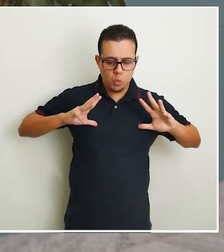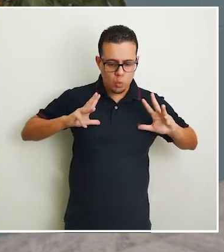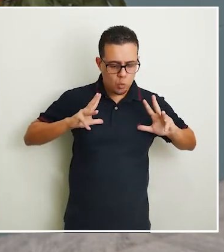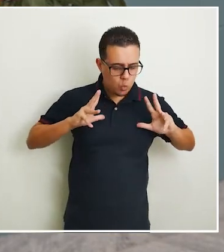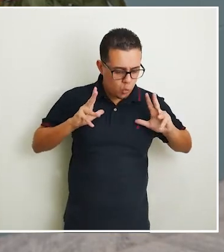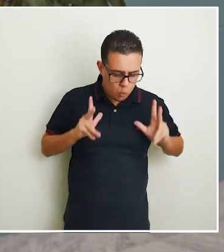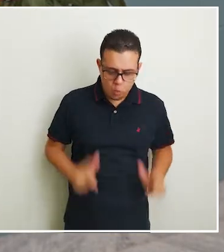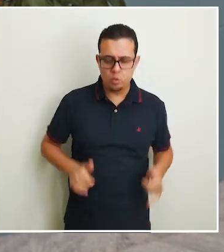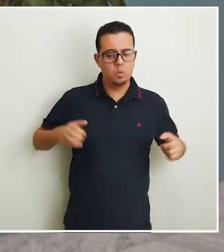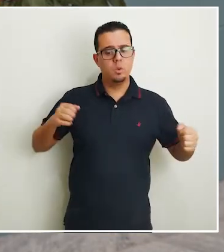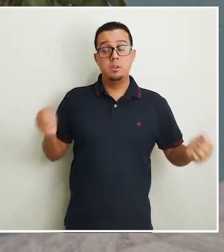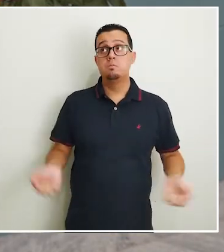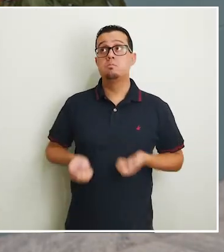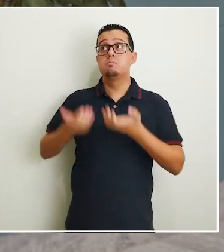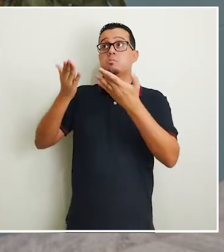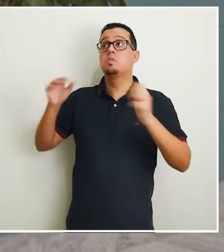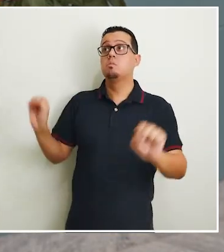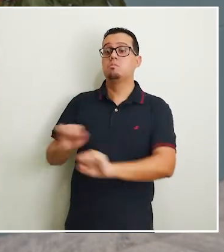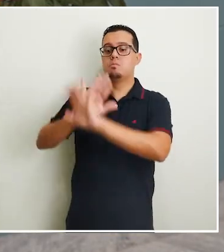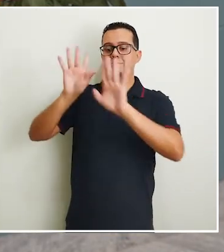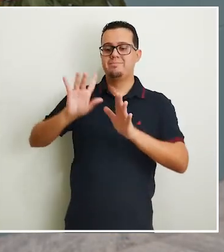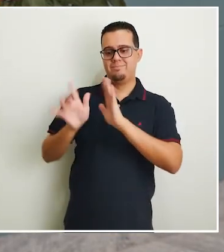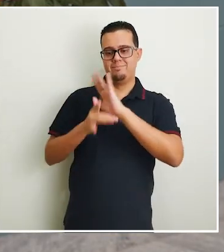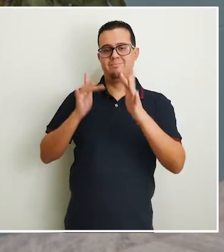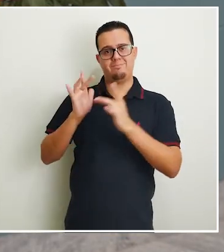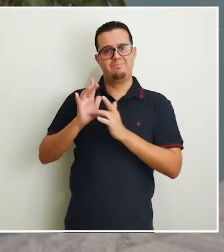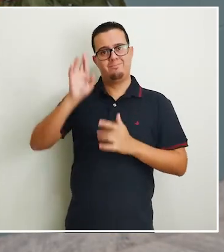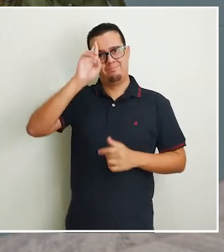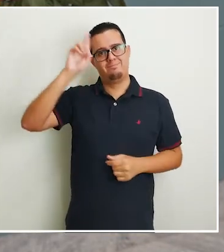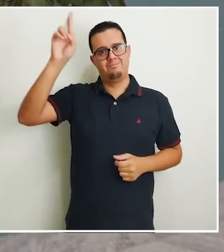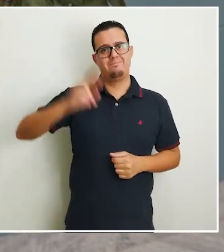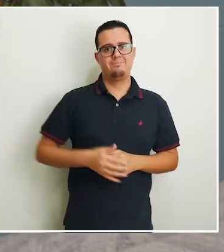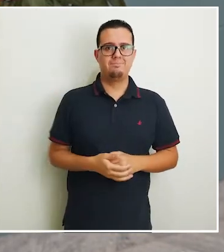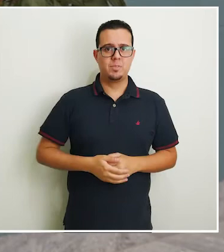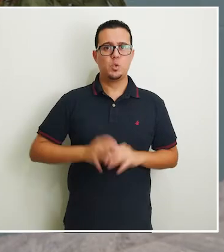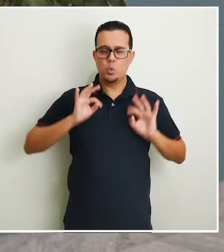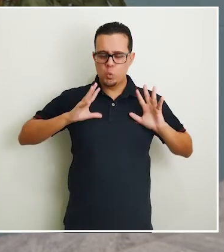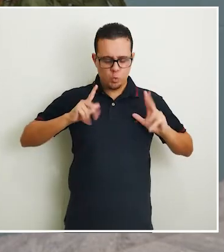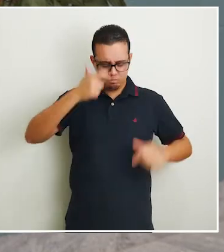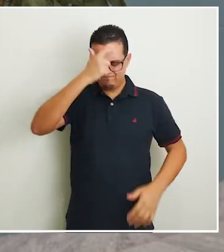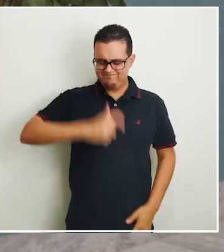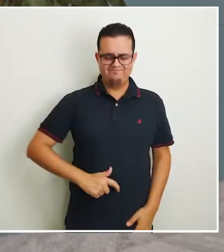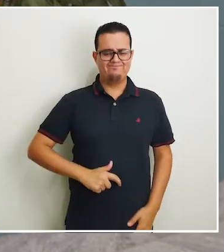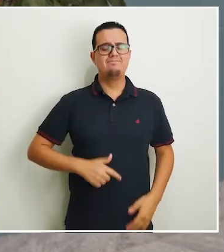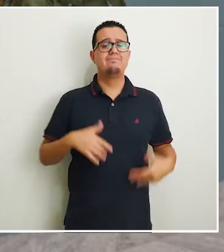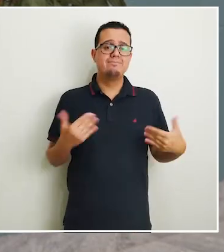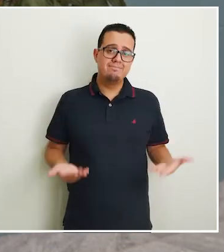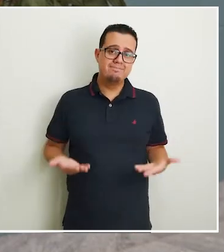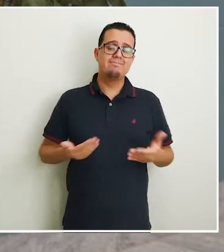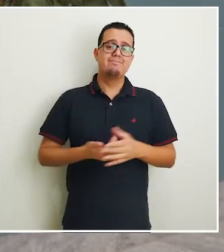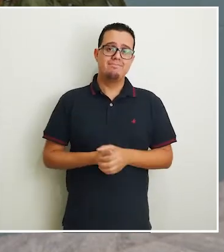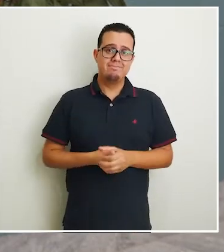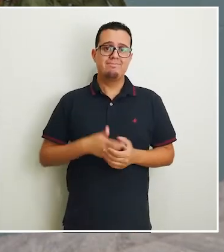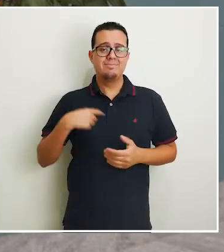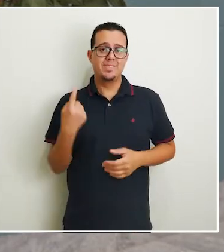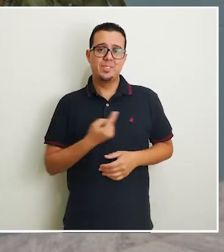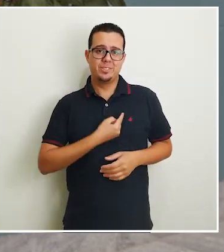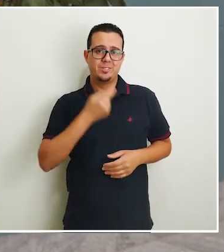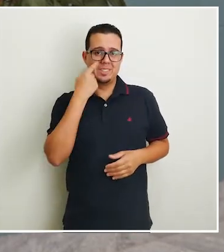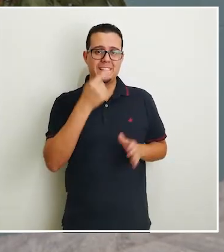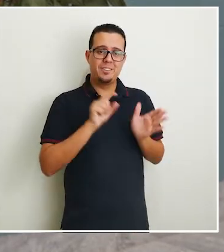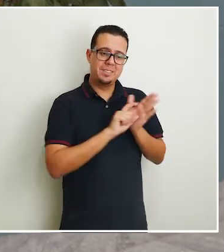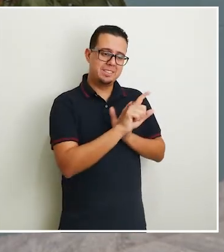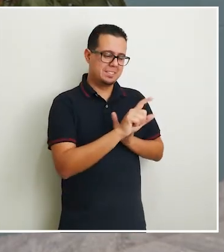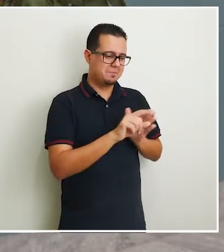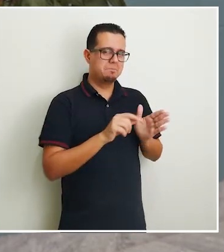à glória do Senhor Jesus, com tudo que se tem, com tudo que se é. Então a gente chega aqui, já nesses